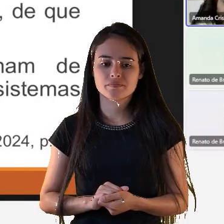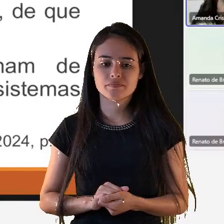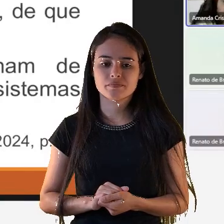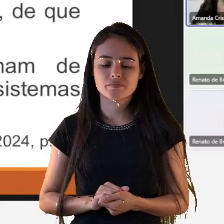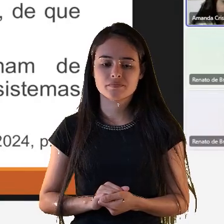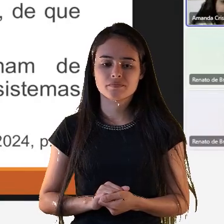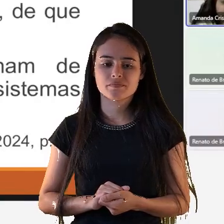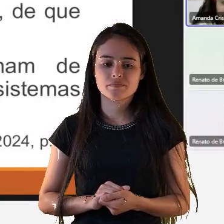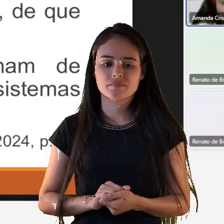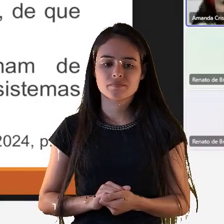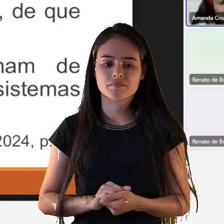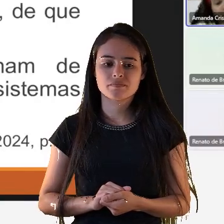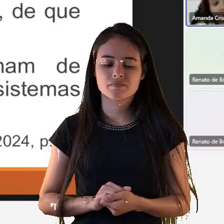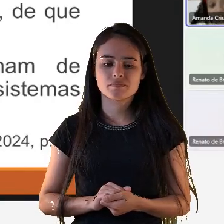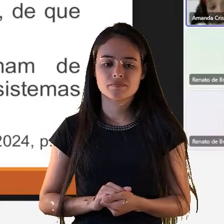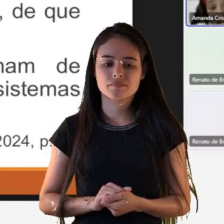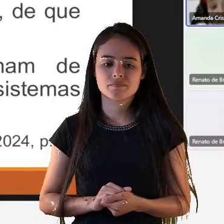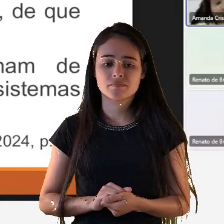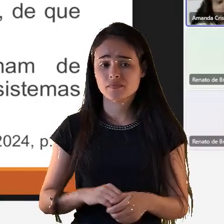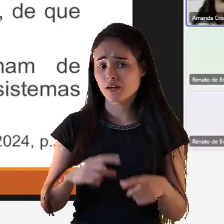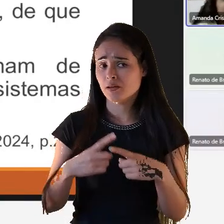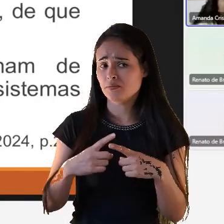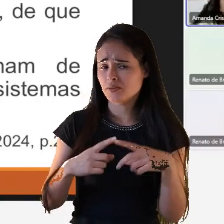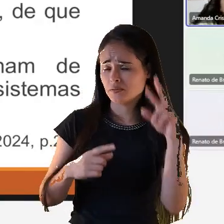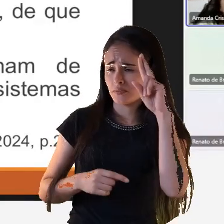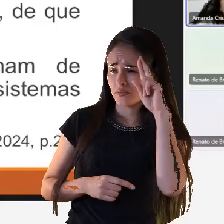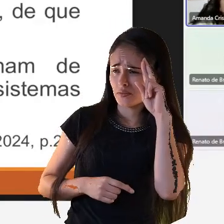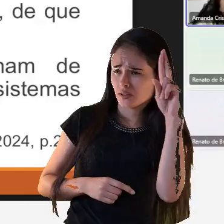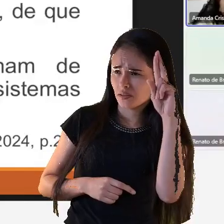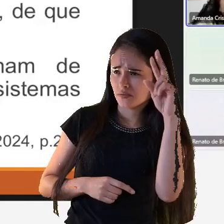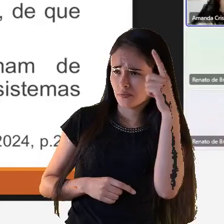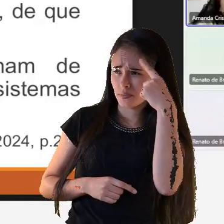boas, né, para aquele trabalho, já não eram mais capazes, né?